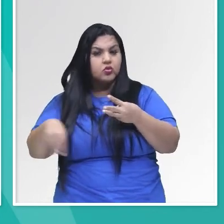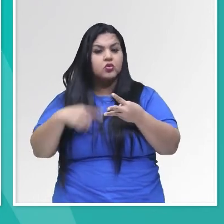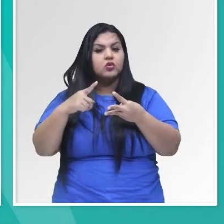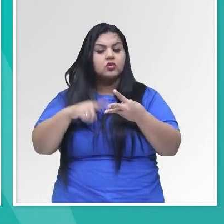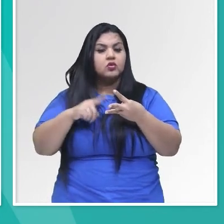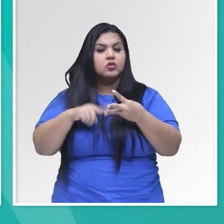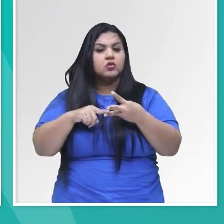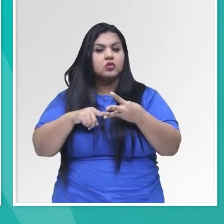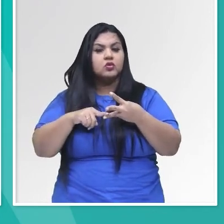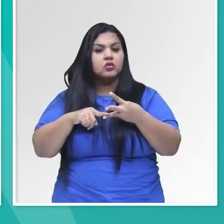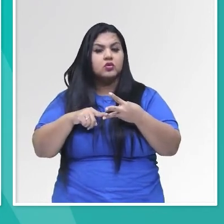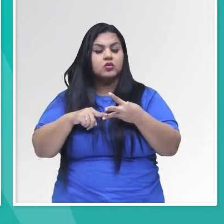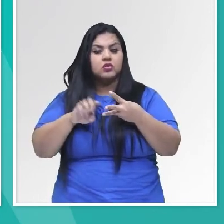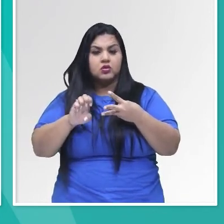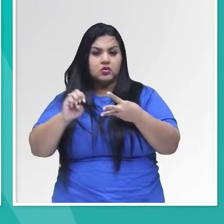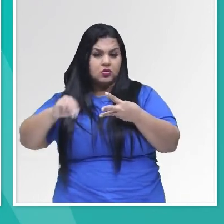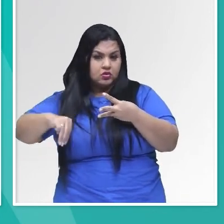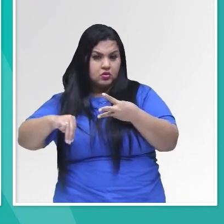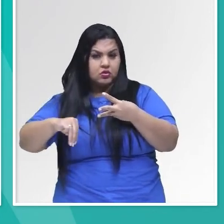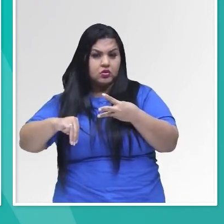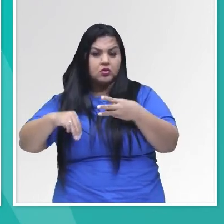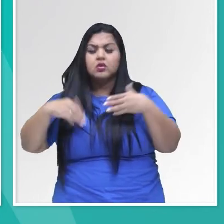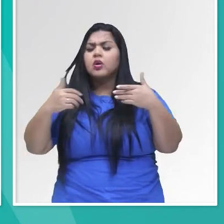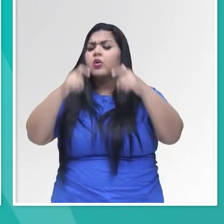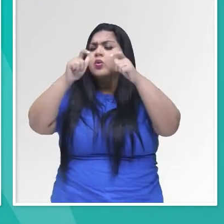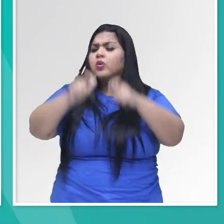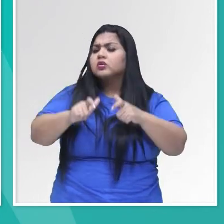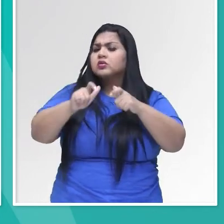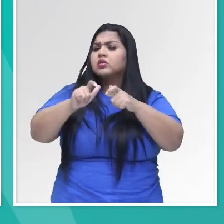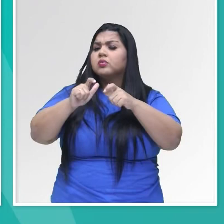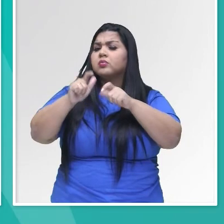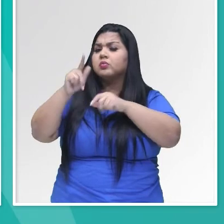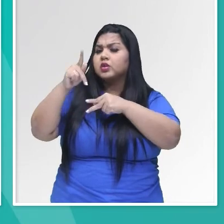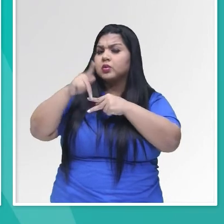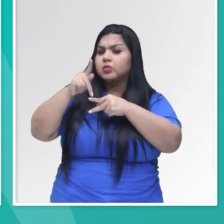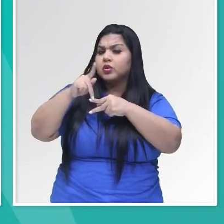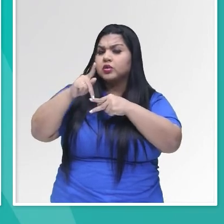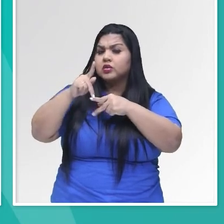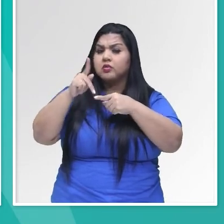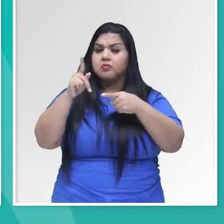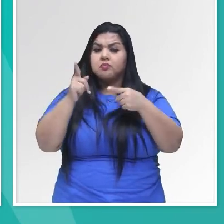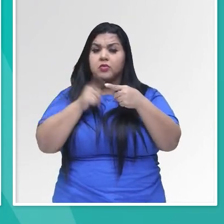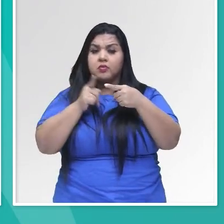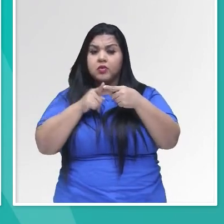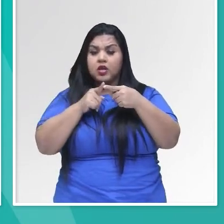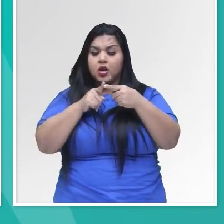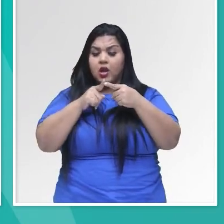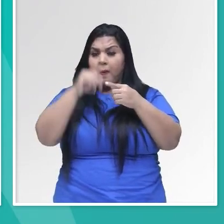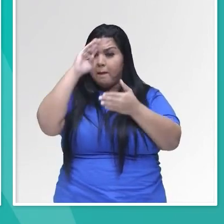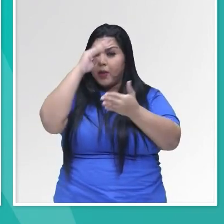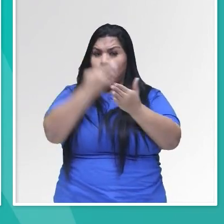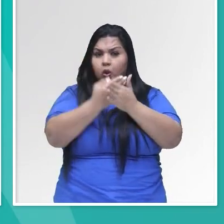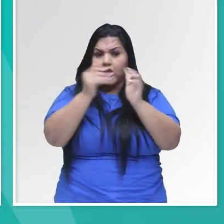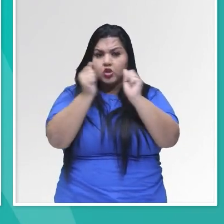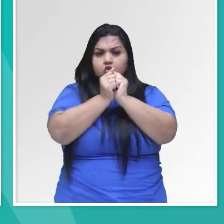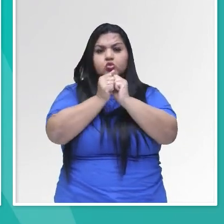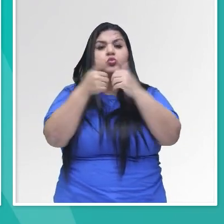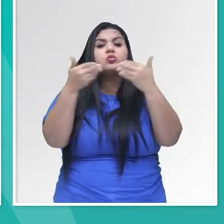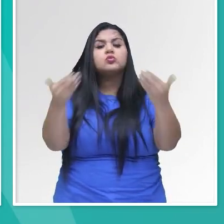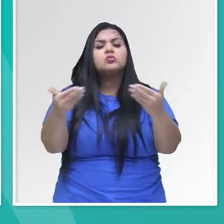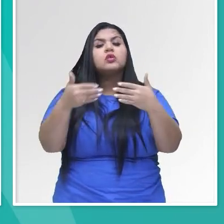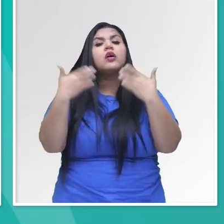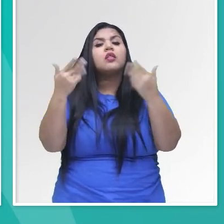Quem mais? É o em. Onde está a preposição lá no devem crer? Cadê a preposição?